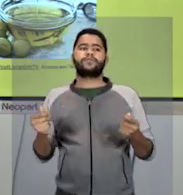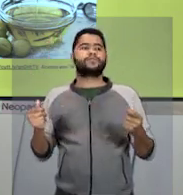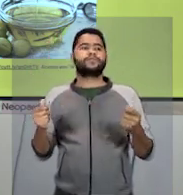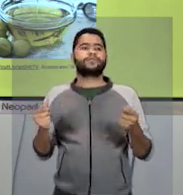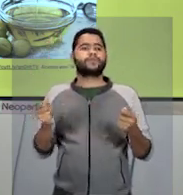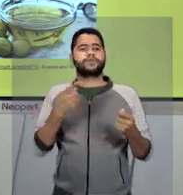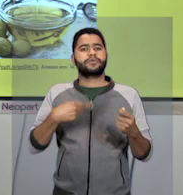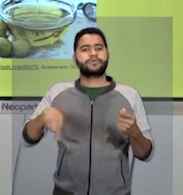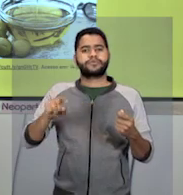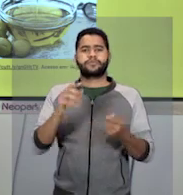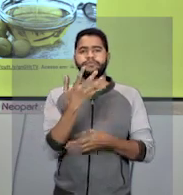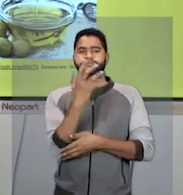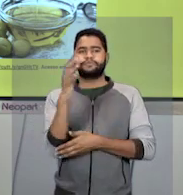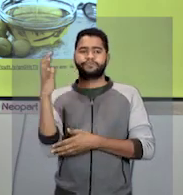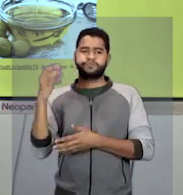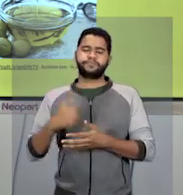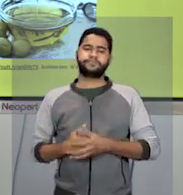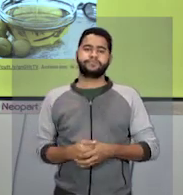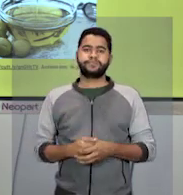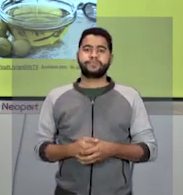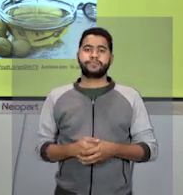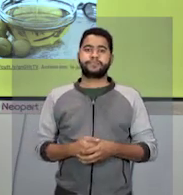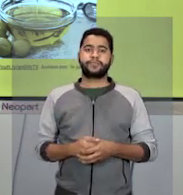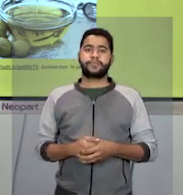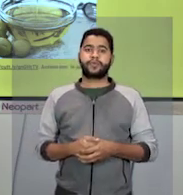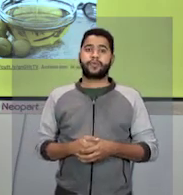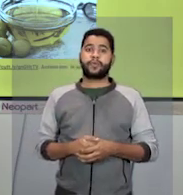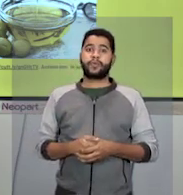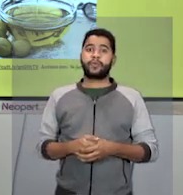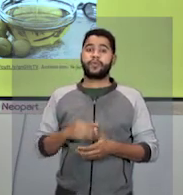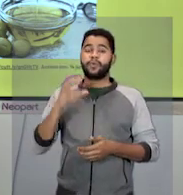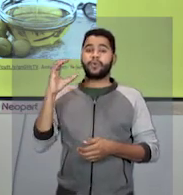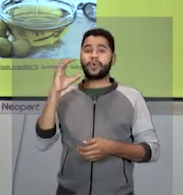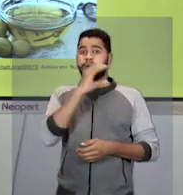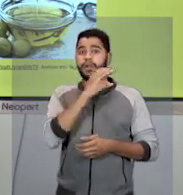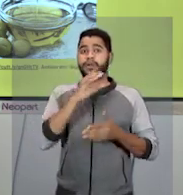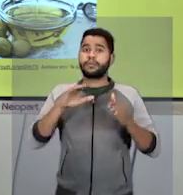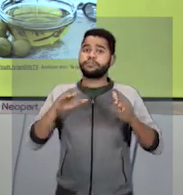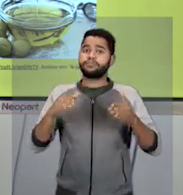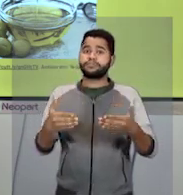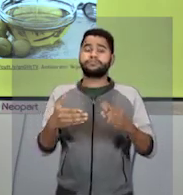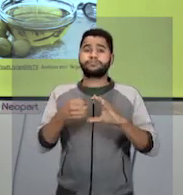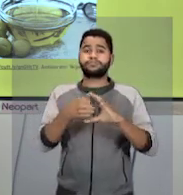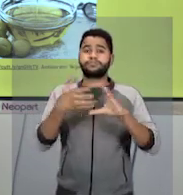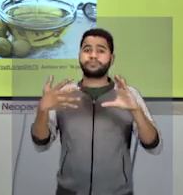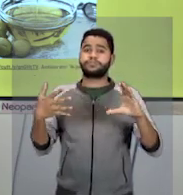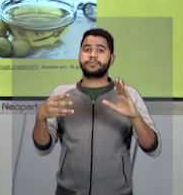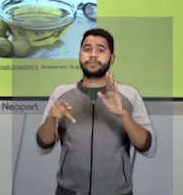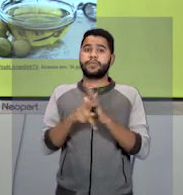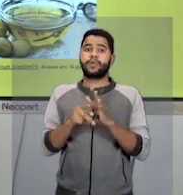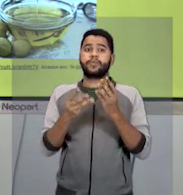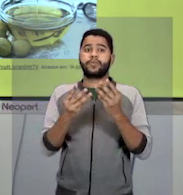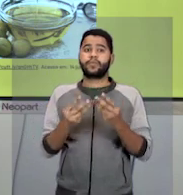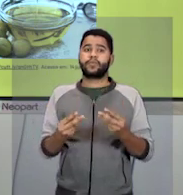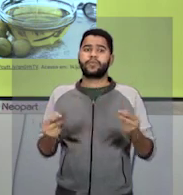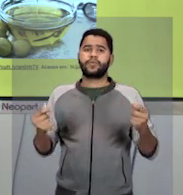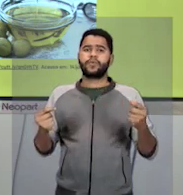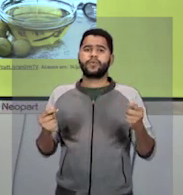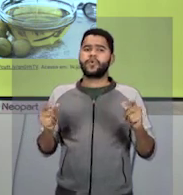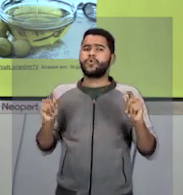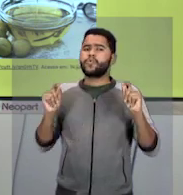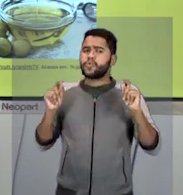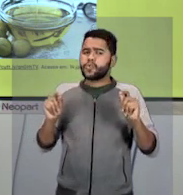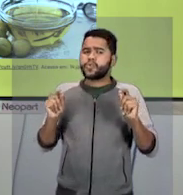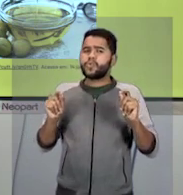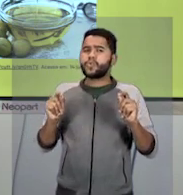na nossa natureza. Enfim, o calor específico é uma característica daquela substância. O que